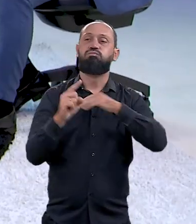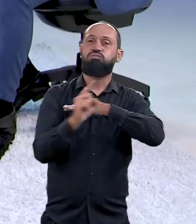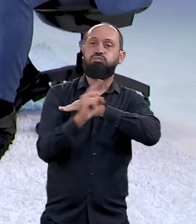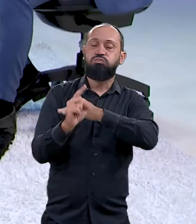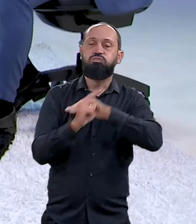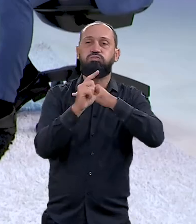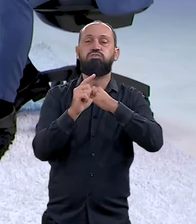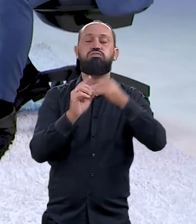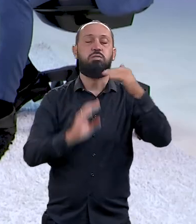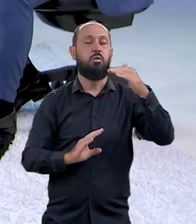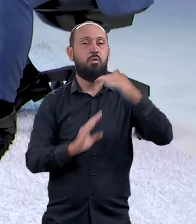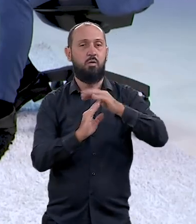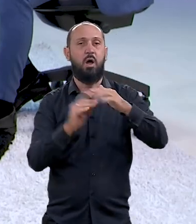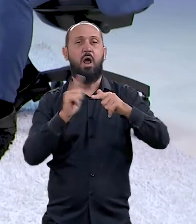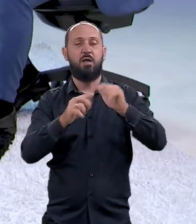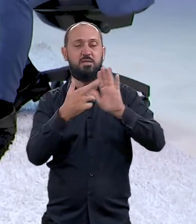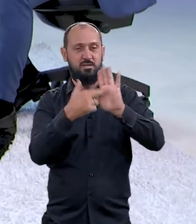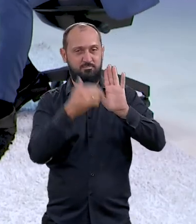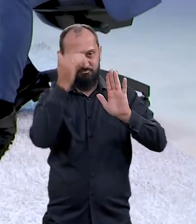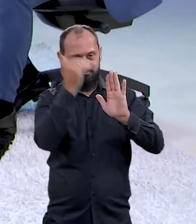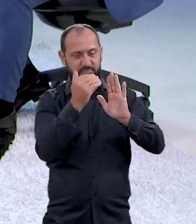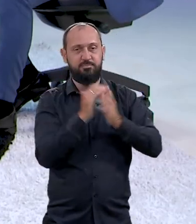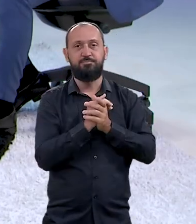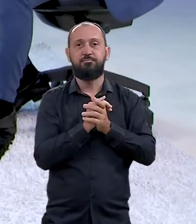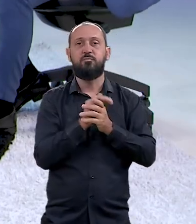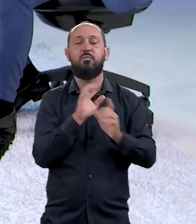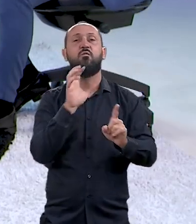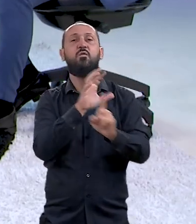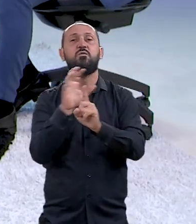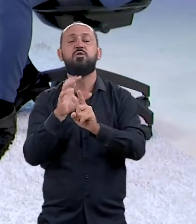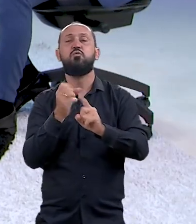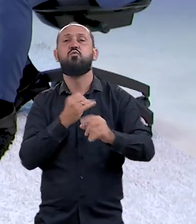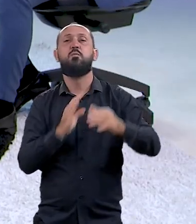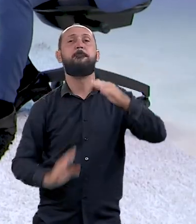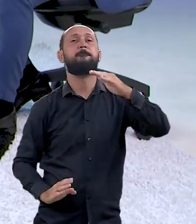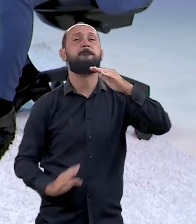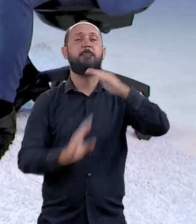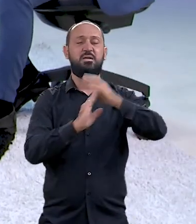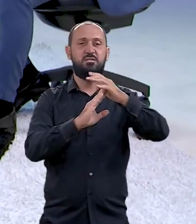fazem um compromisso de permanecerem. Que tenham o mesmo propósito, o mesmo